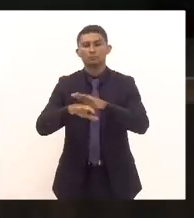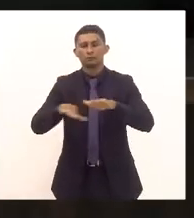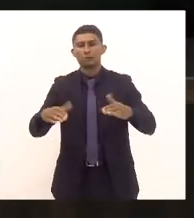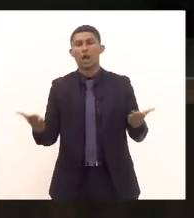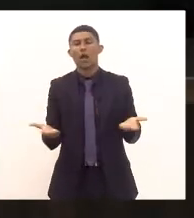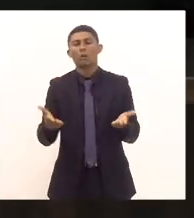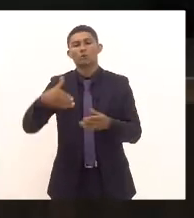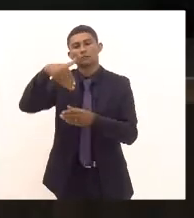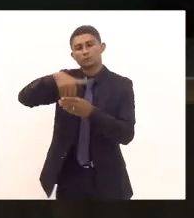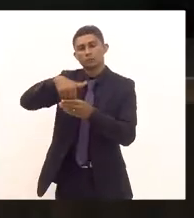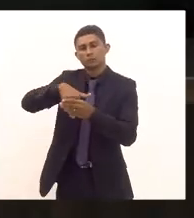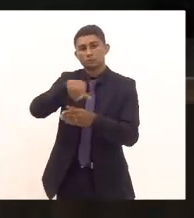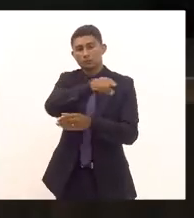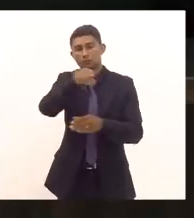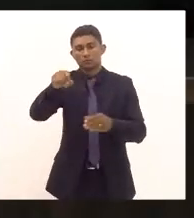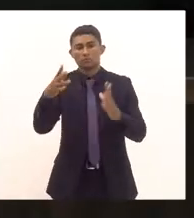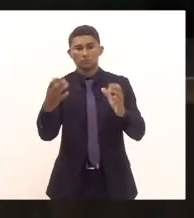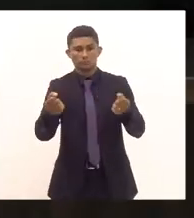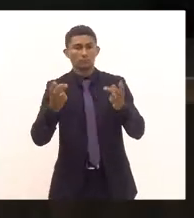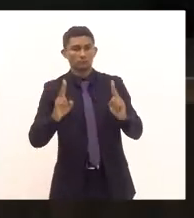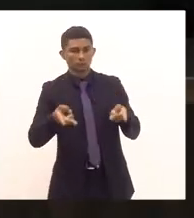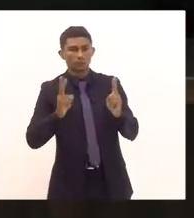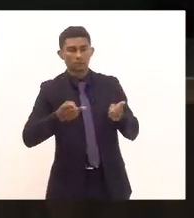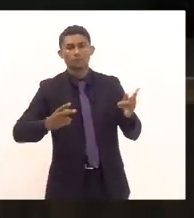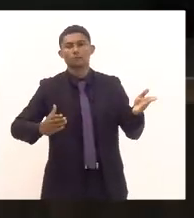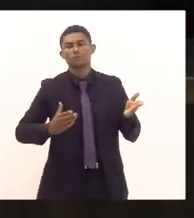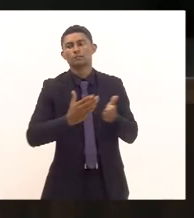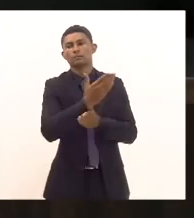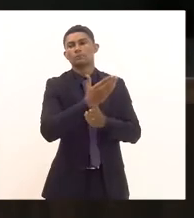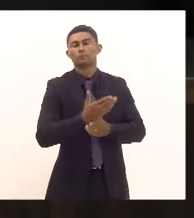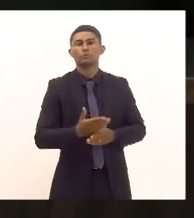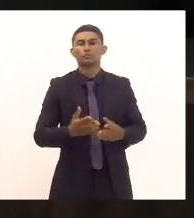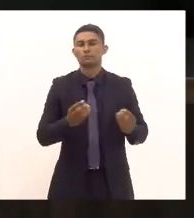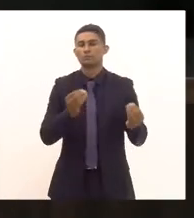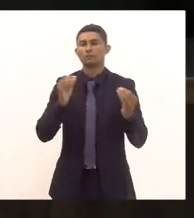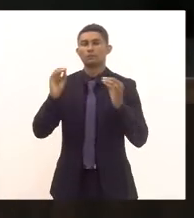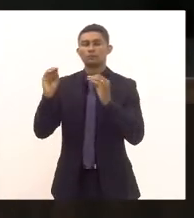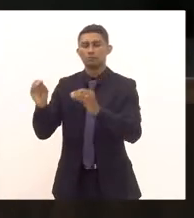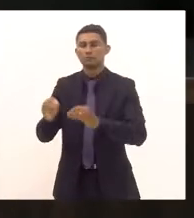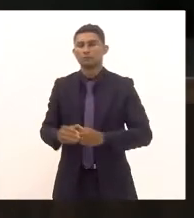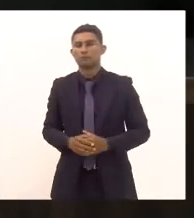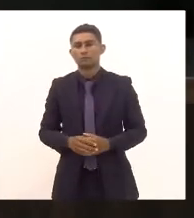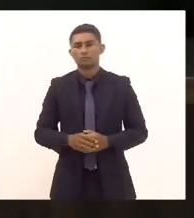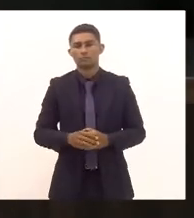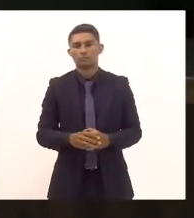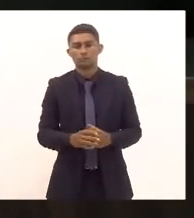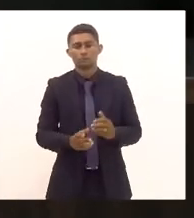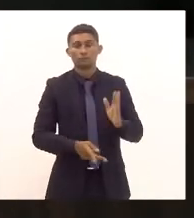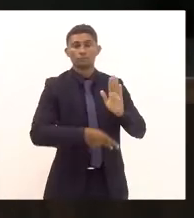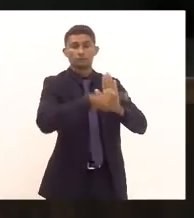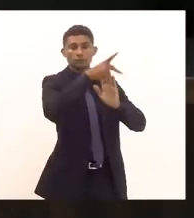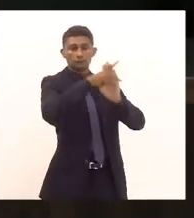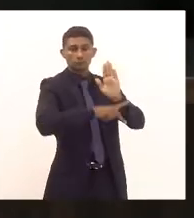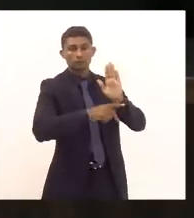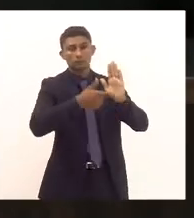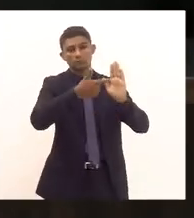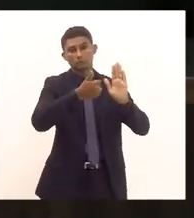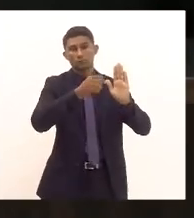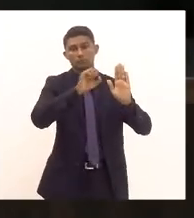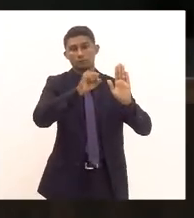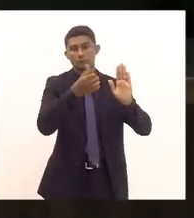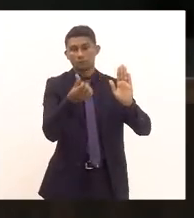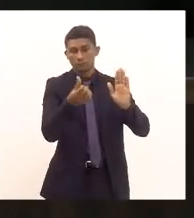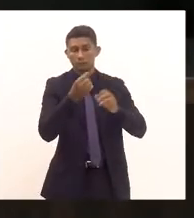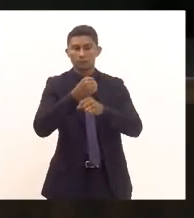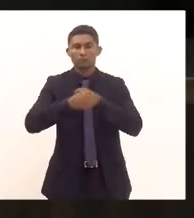e votação seus que aprovam permaneçam Como estão aprovado vai à promulgação pode a solução 1286 de